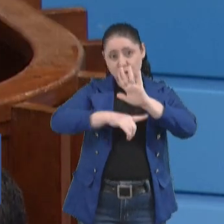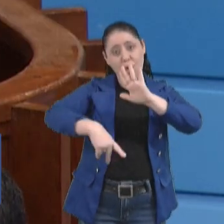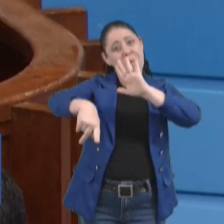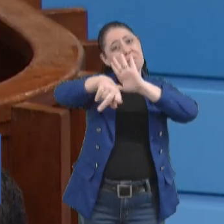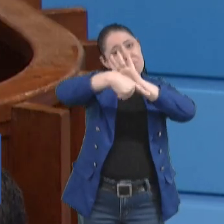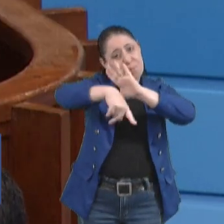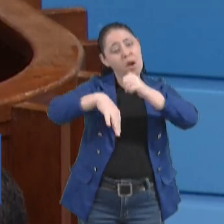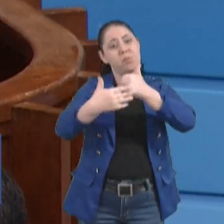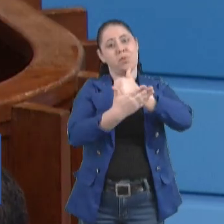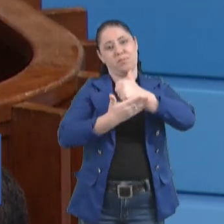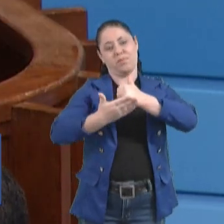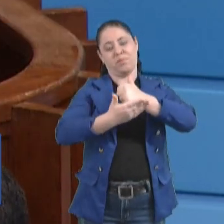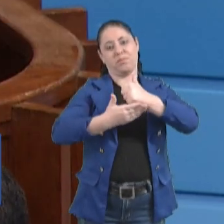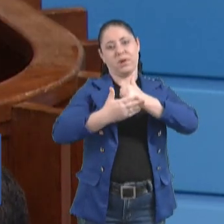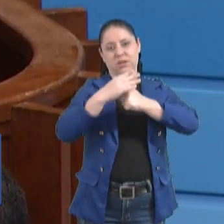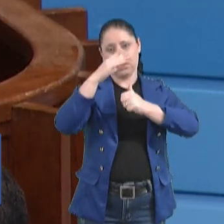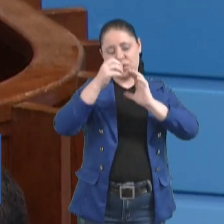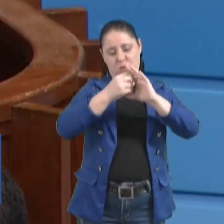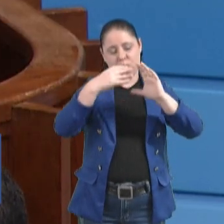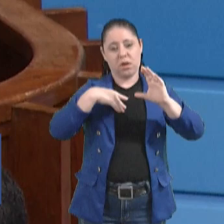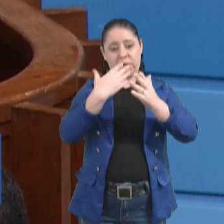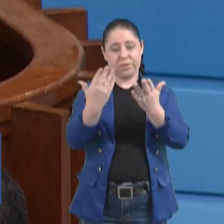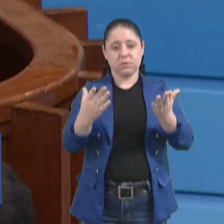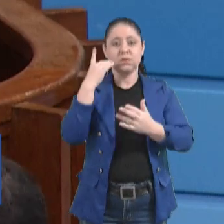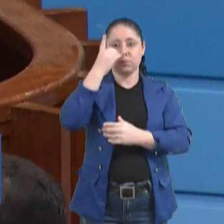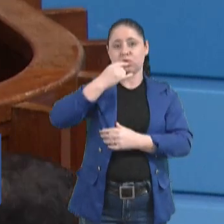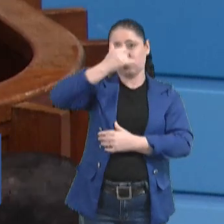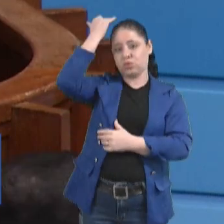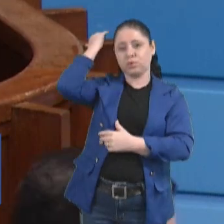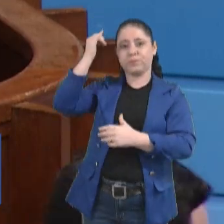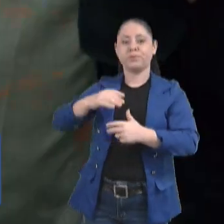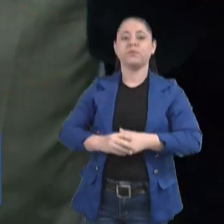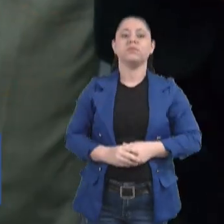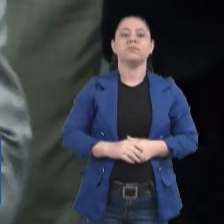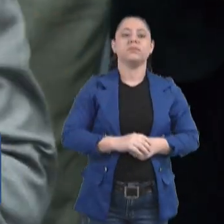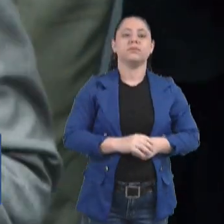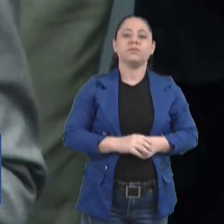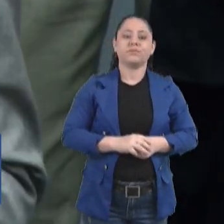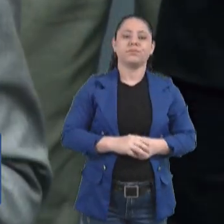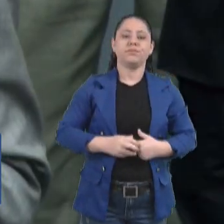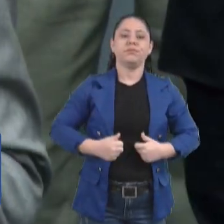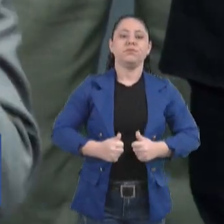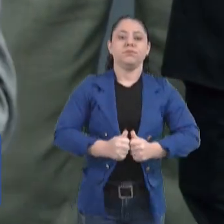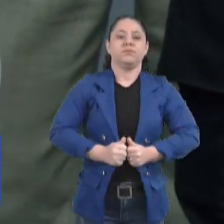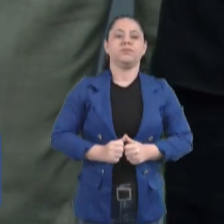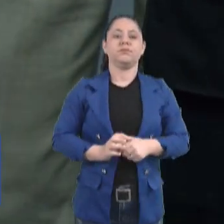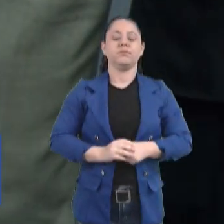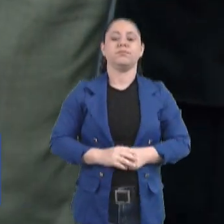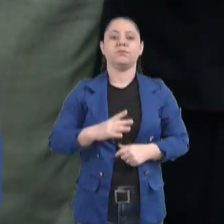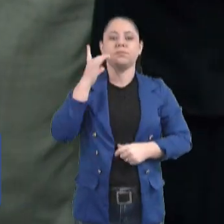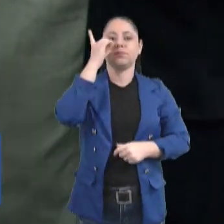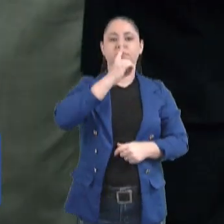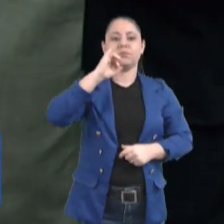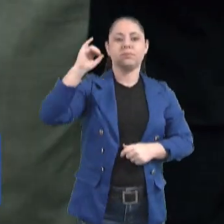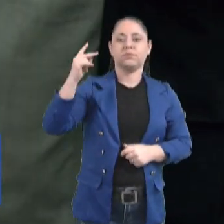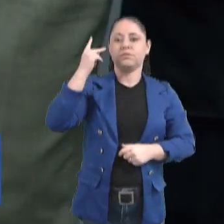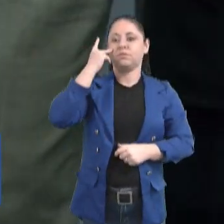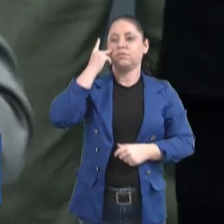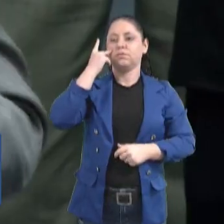direitos fundamentais à personalidade. Concedo à parte ao deputado Júnior Mock. Deputado João Henrique Catã,